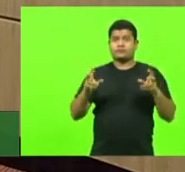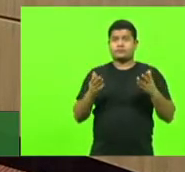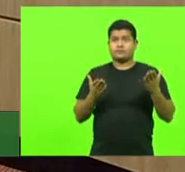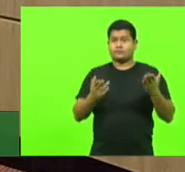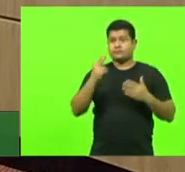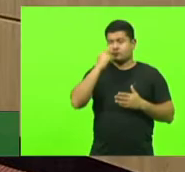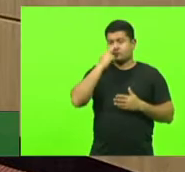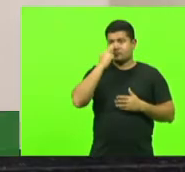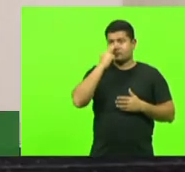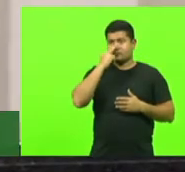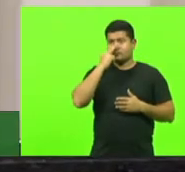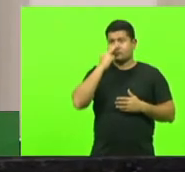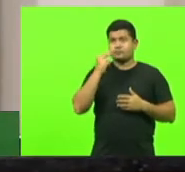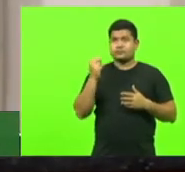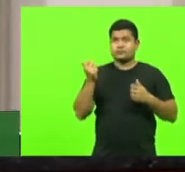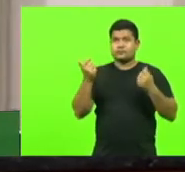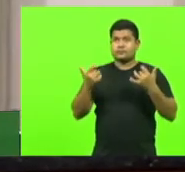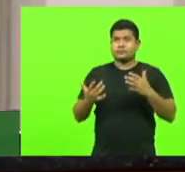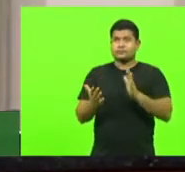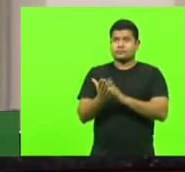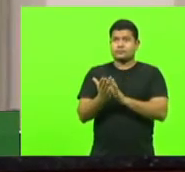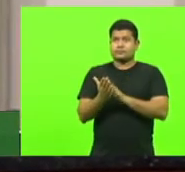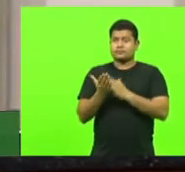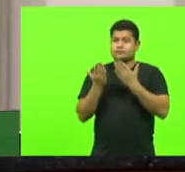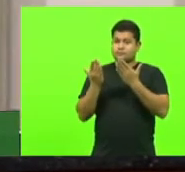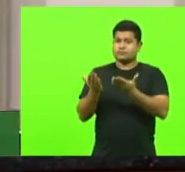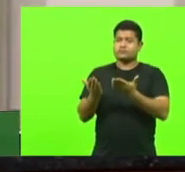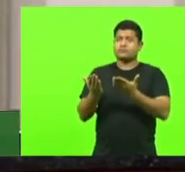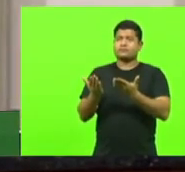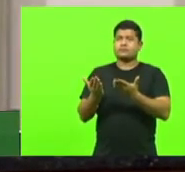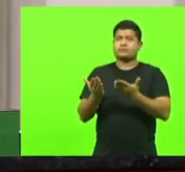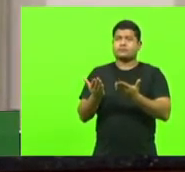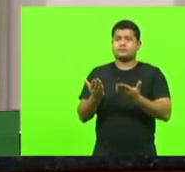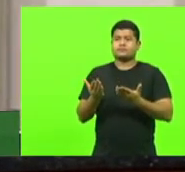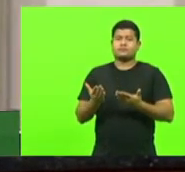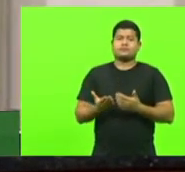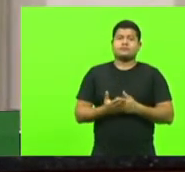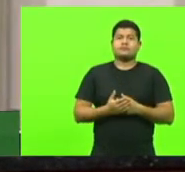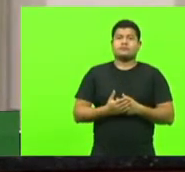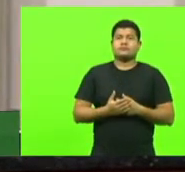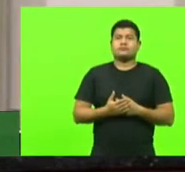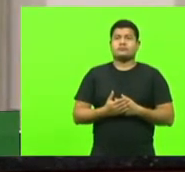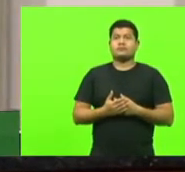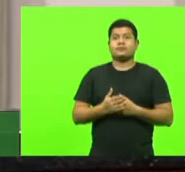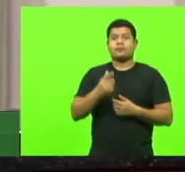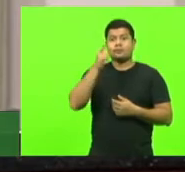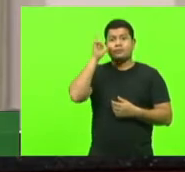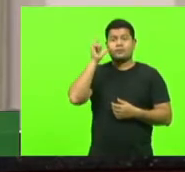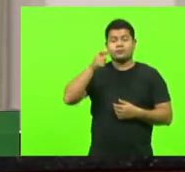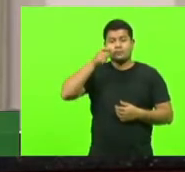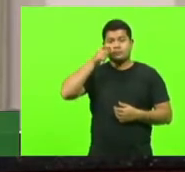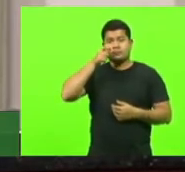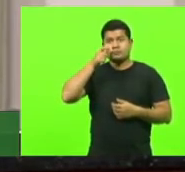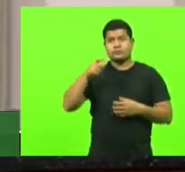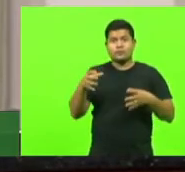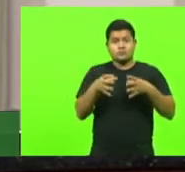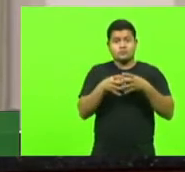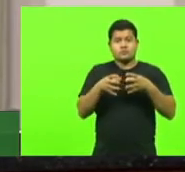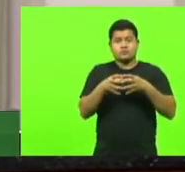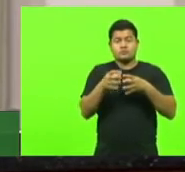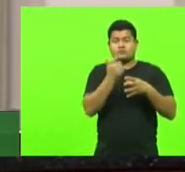Nazareno levantou. Parabenizar a Vossa Excelência, que ontem acompanhou a comitiva do governo do